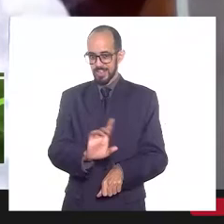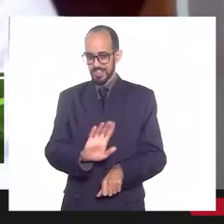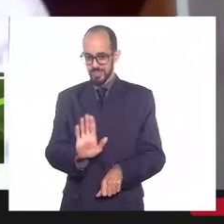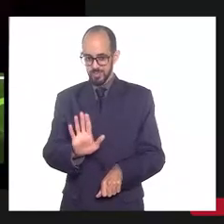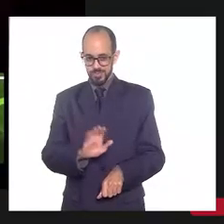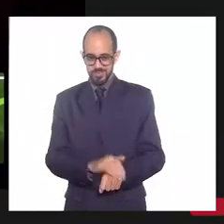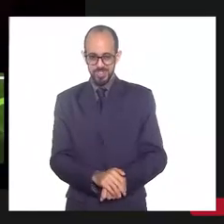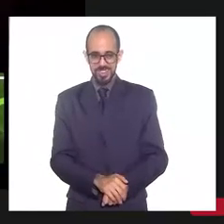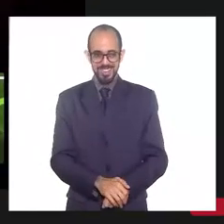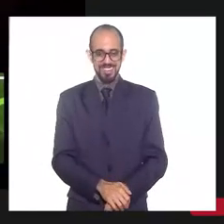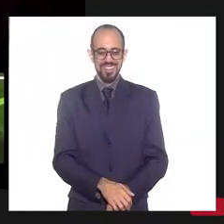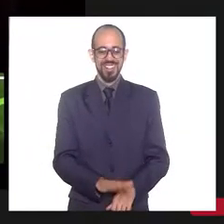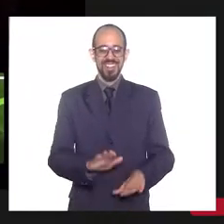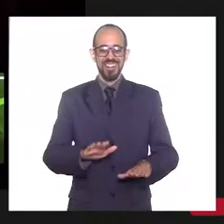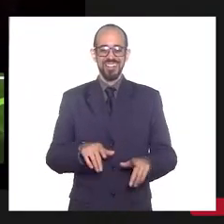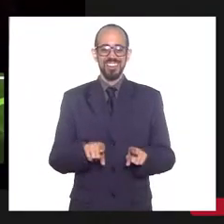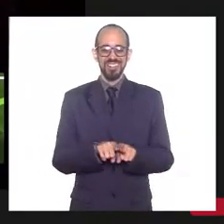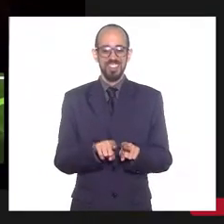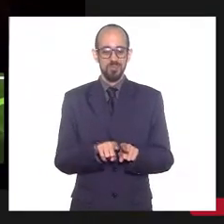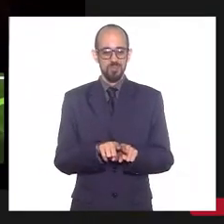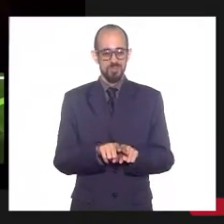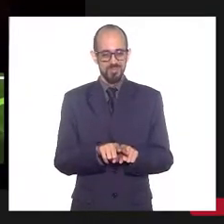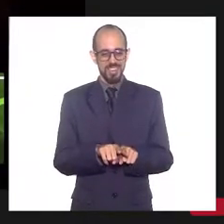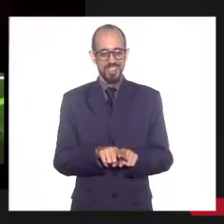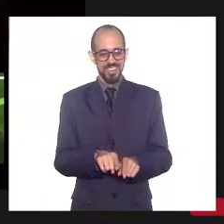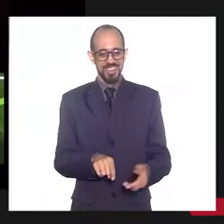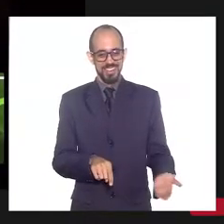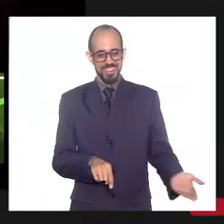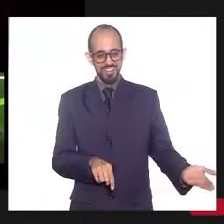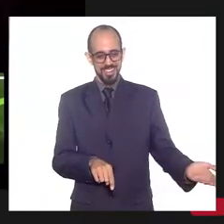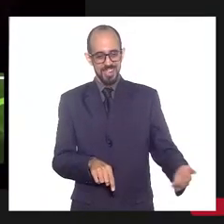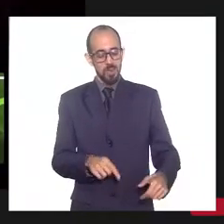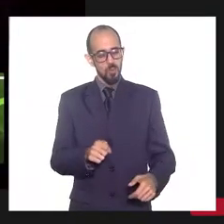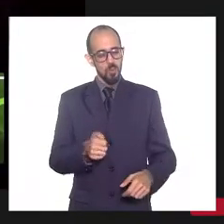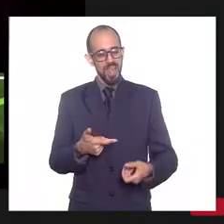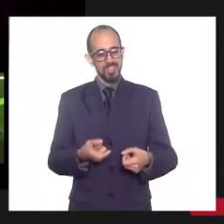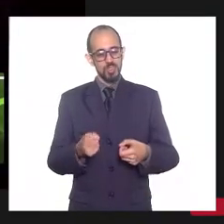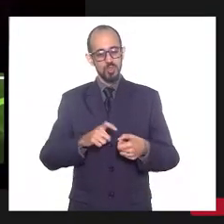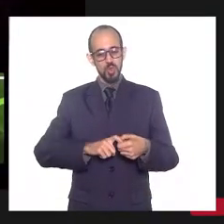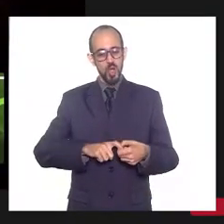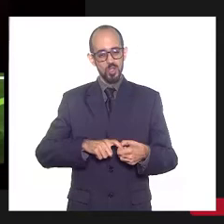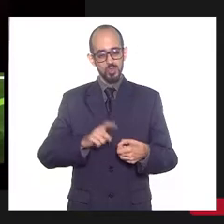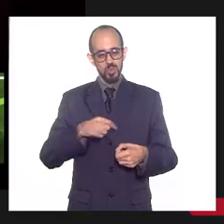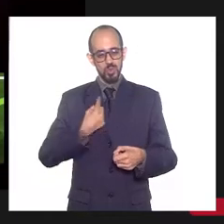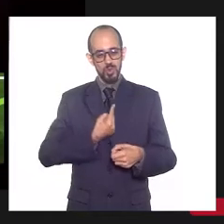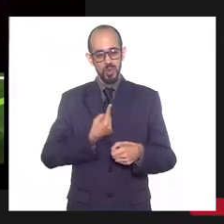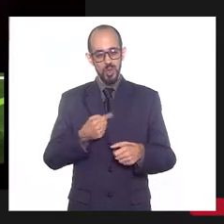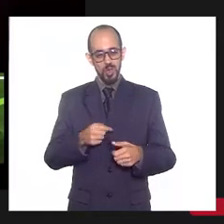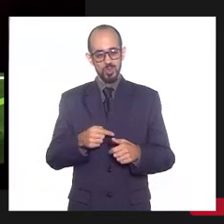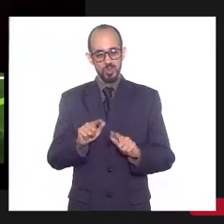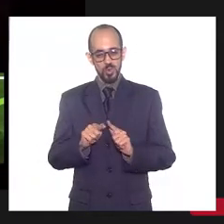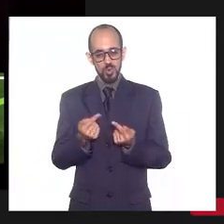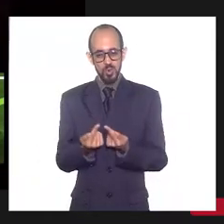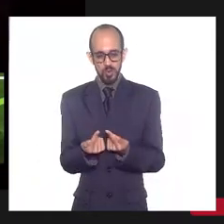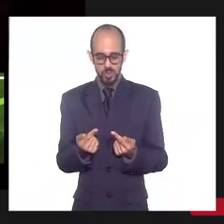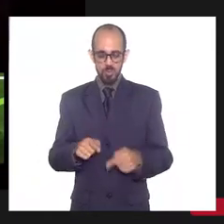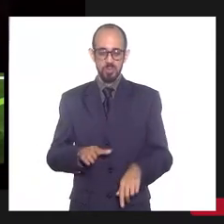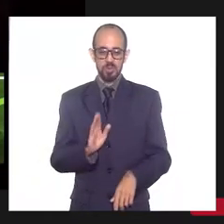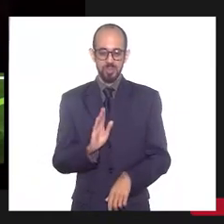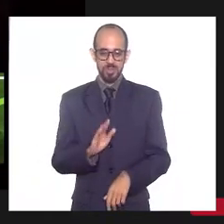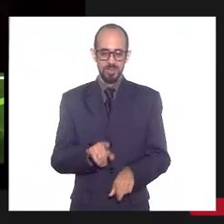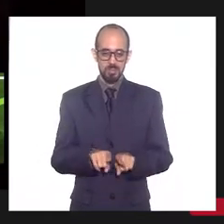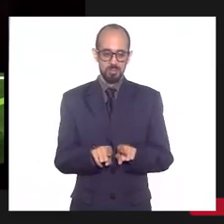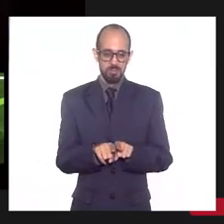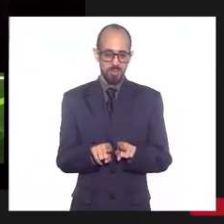grande e valoroso mas o sócio aqui do nosso grupo todos os homens têm